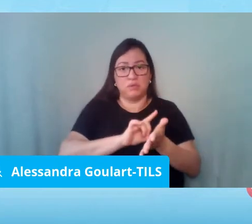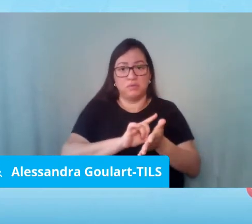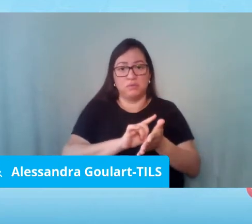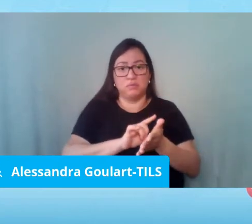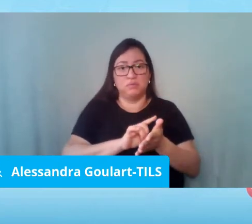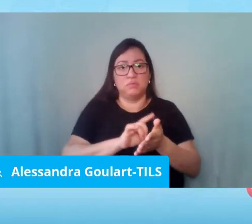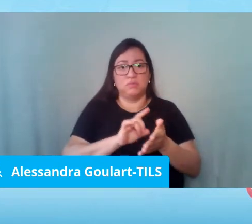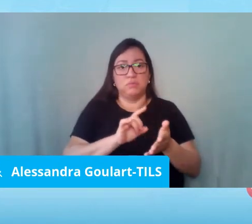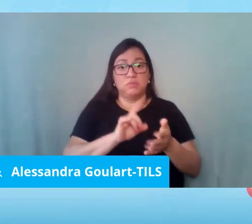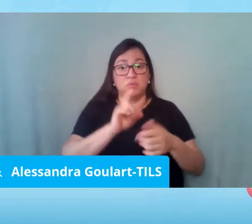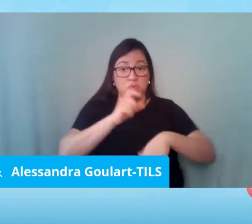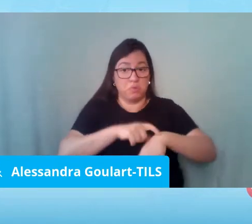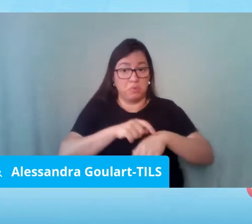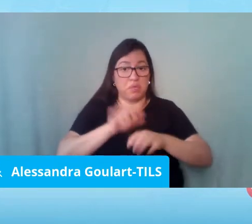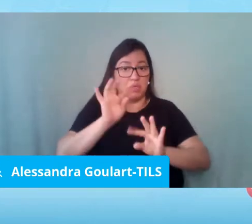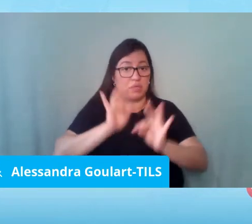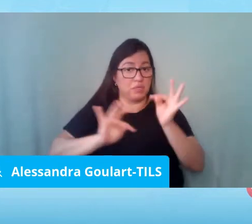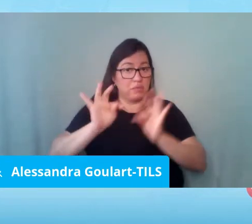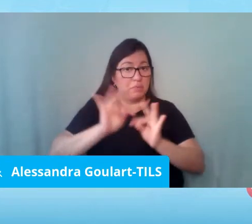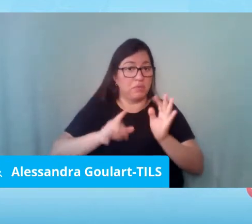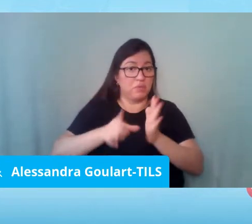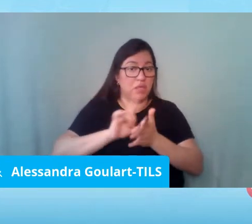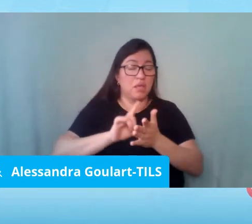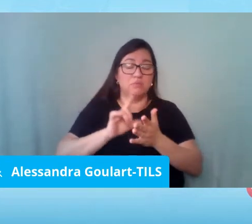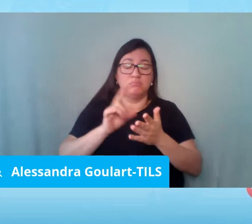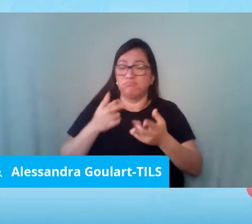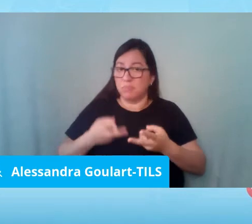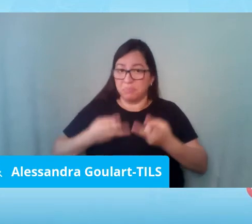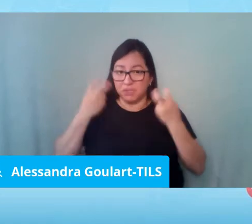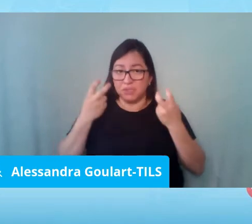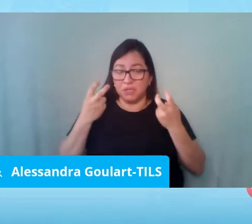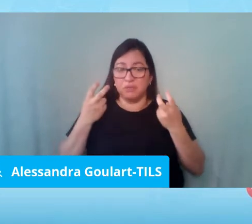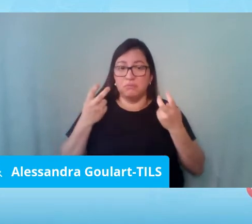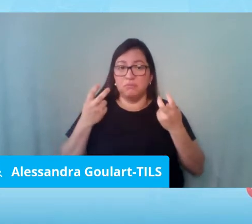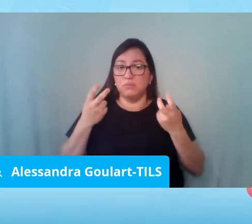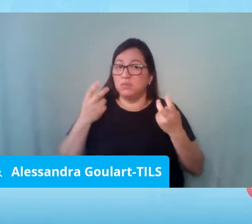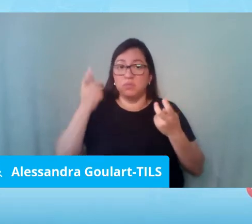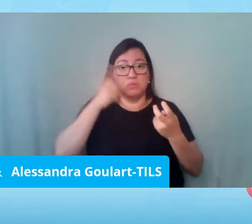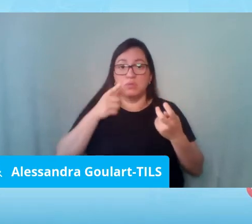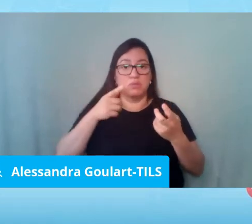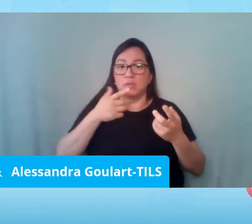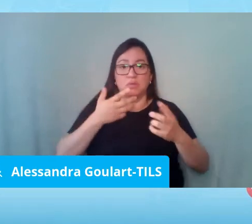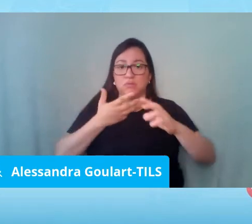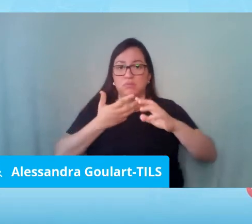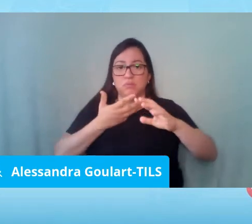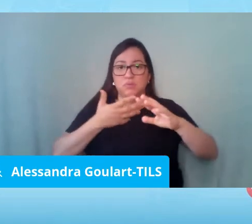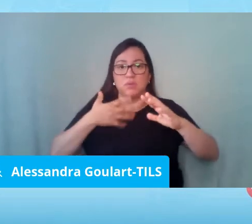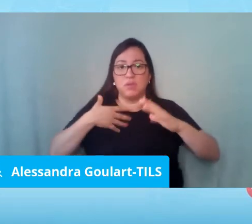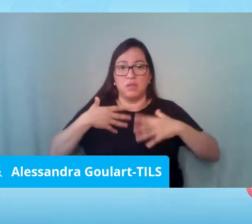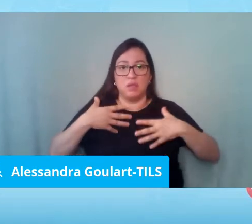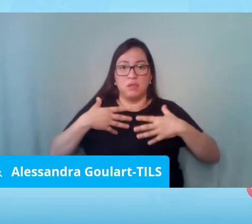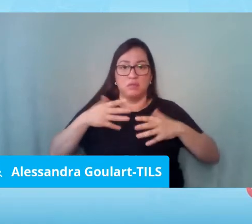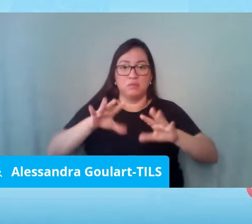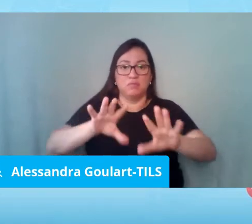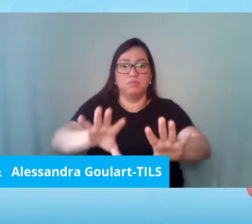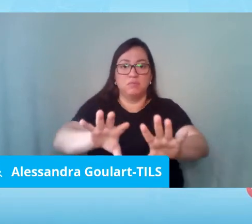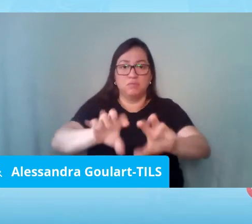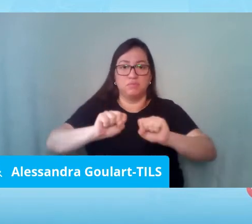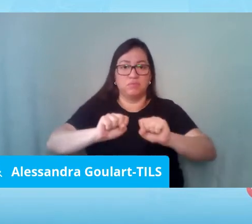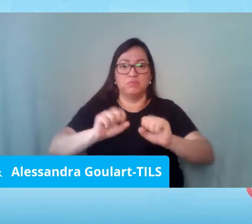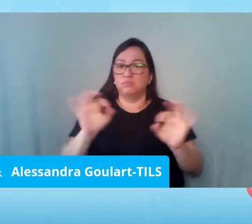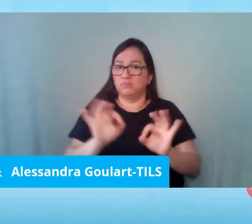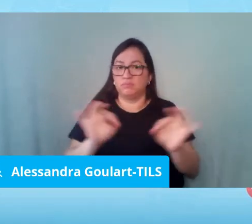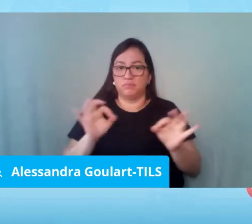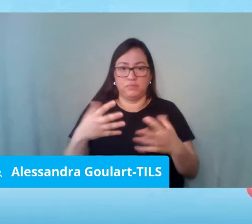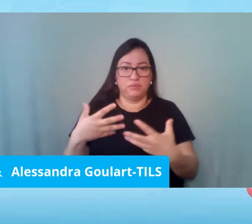tratamento precoce com uma carga viral indetectável, ela não transmite o HIV. Né? São coisas que a gente precisa saber. Então,